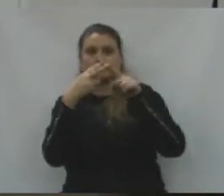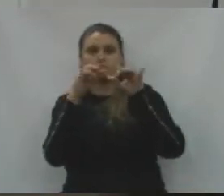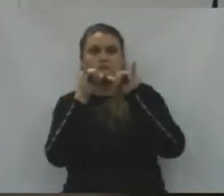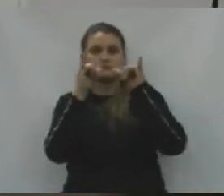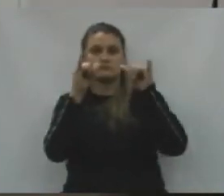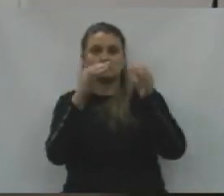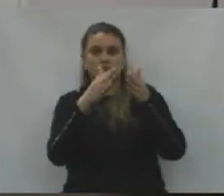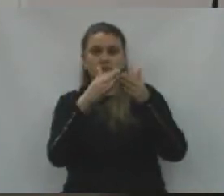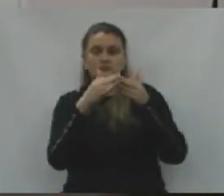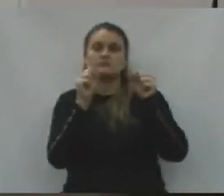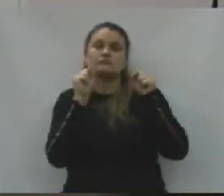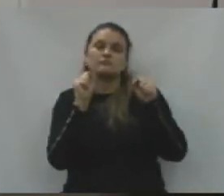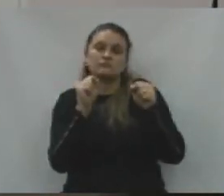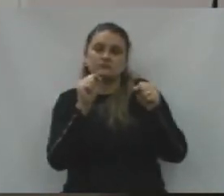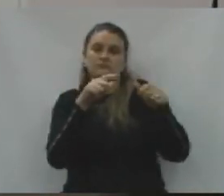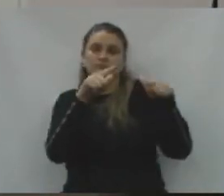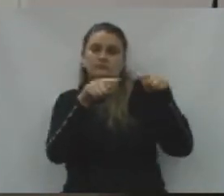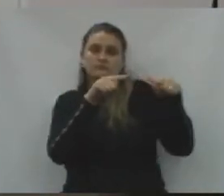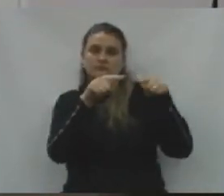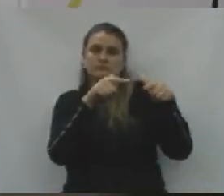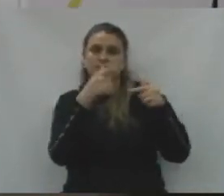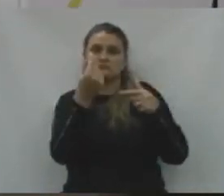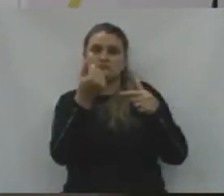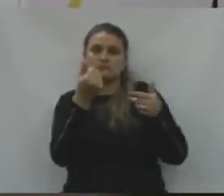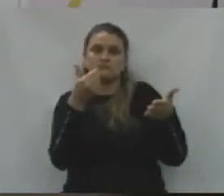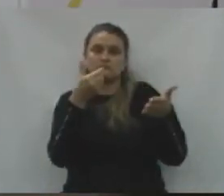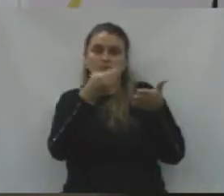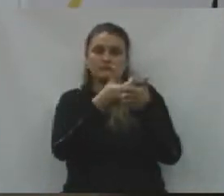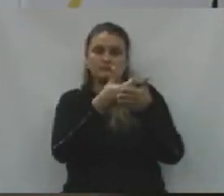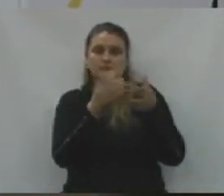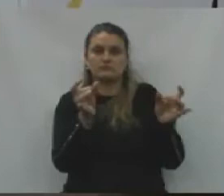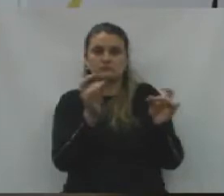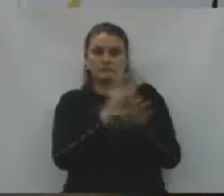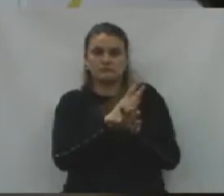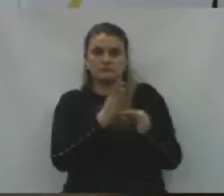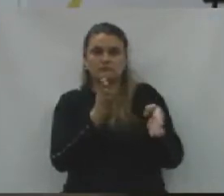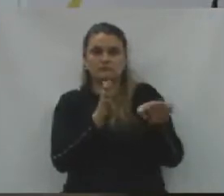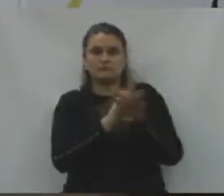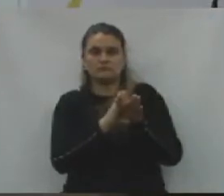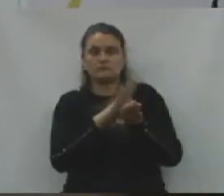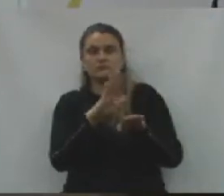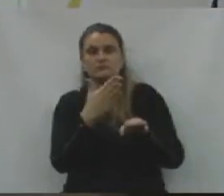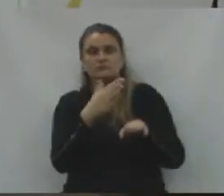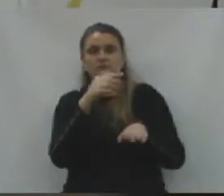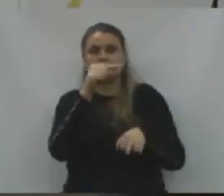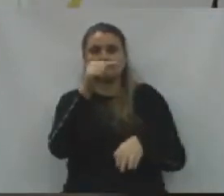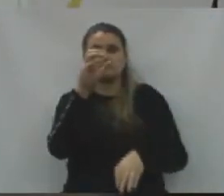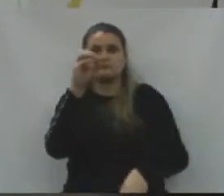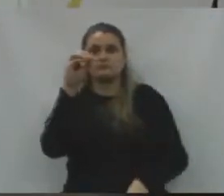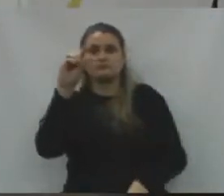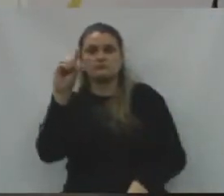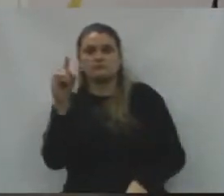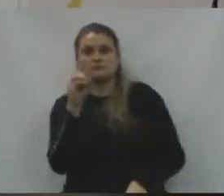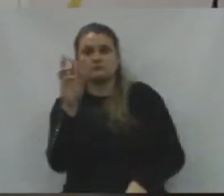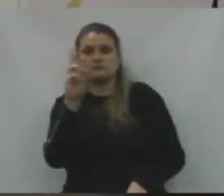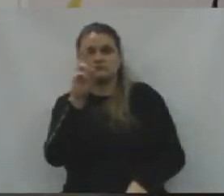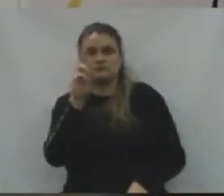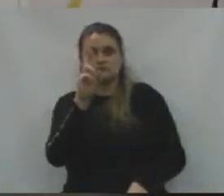informações que eles pediram, nós poderemos trabalhar em cima do orçamento já pronto, que chegou na casa de pouco mais de R$700